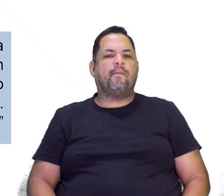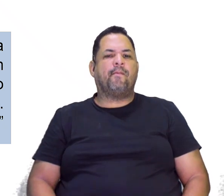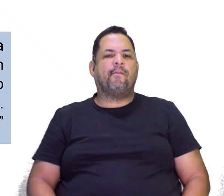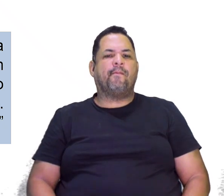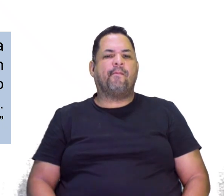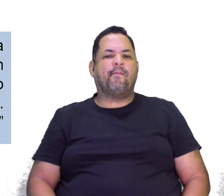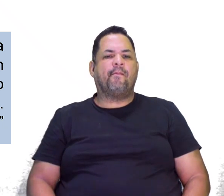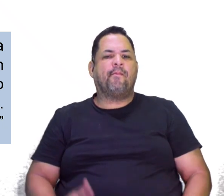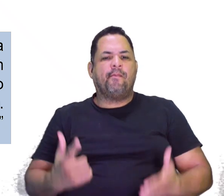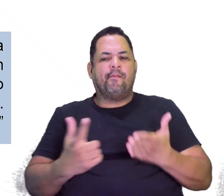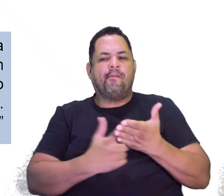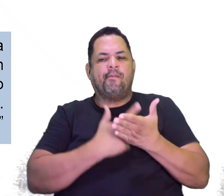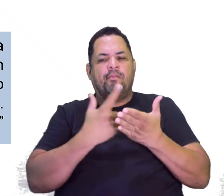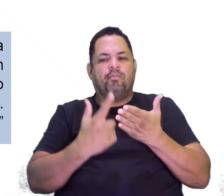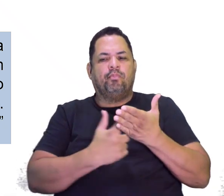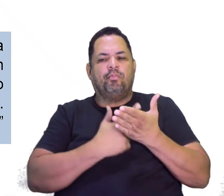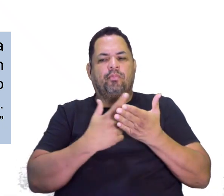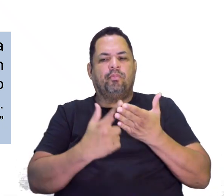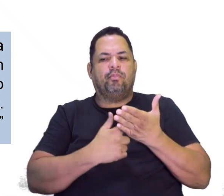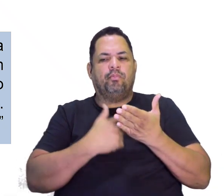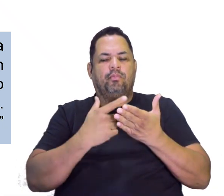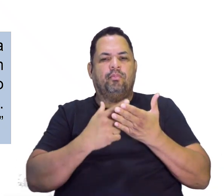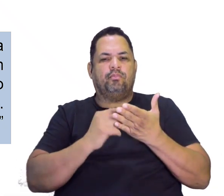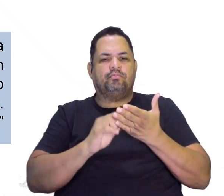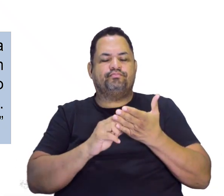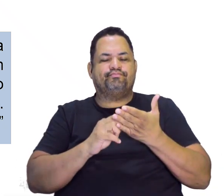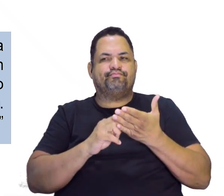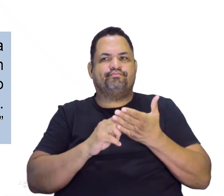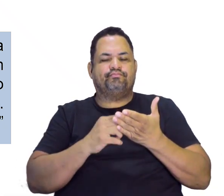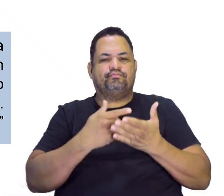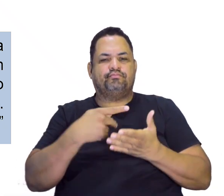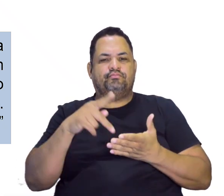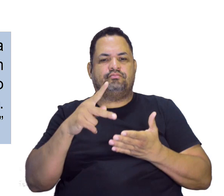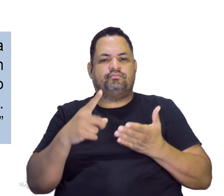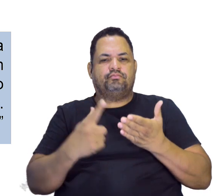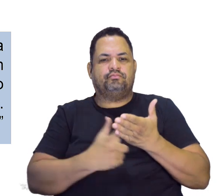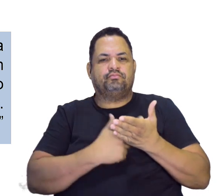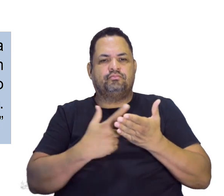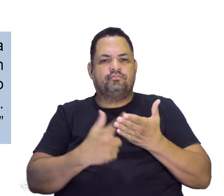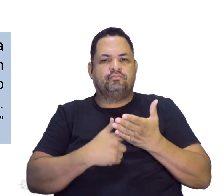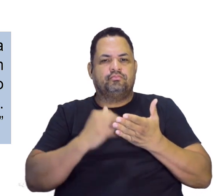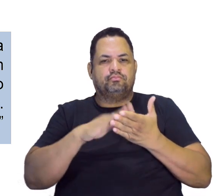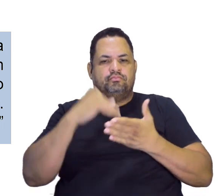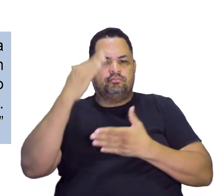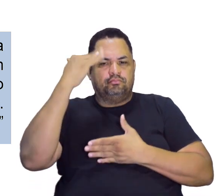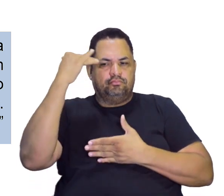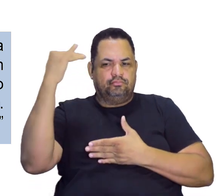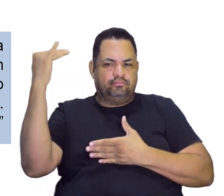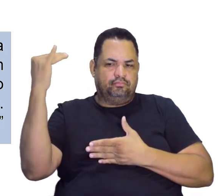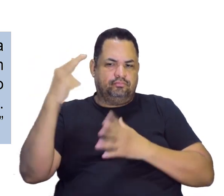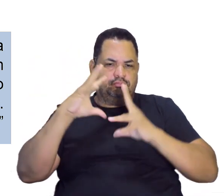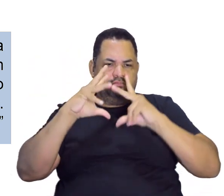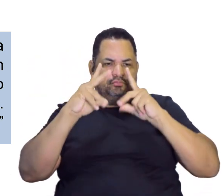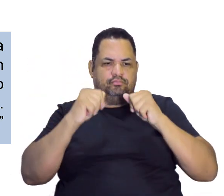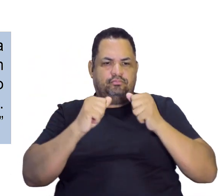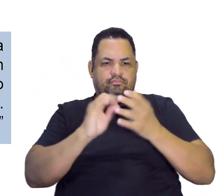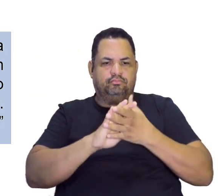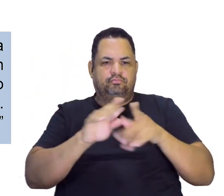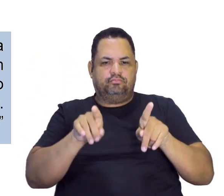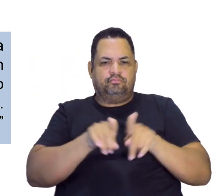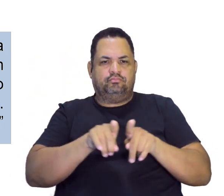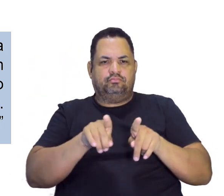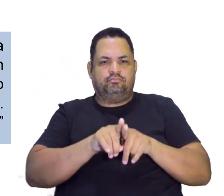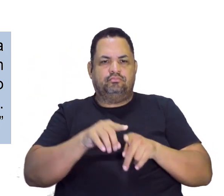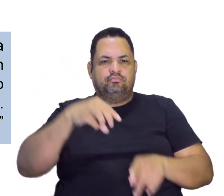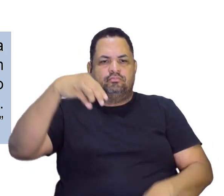seus livros mais um dos seus um das suas criações mais famoso de tudo que é